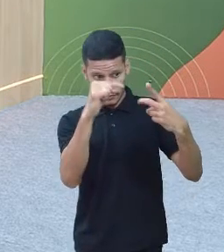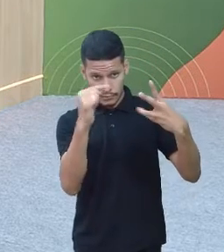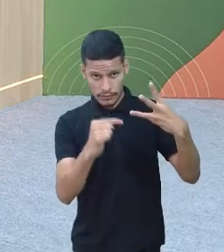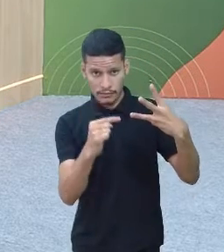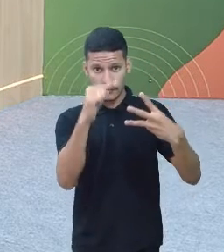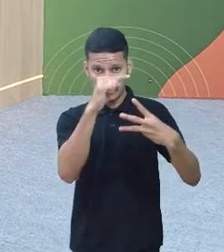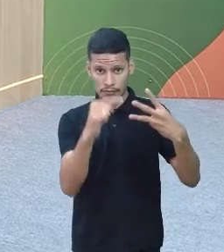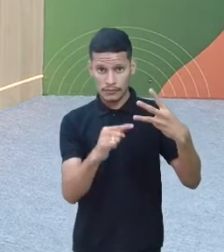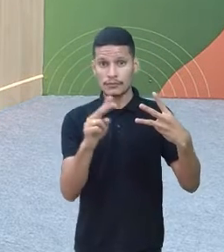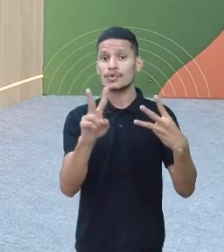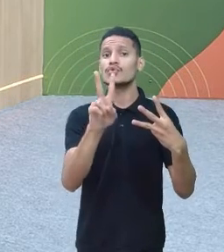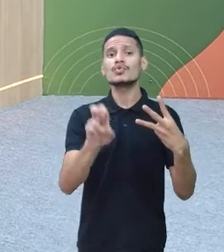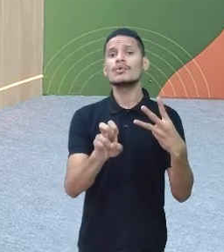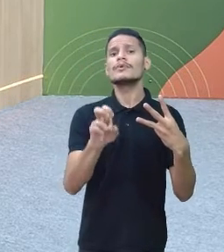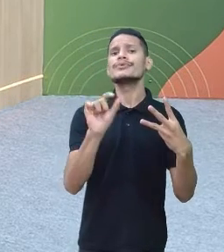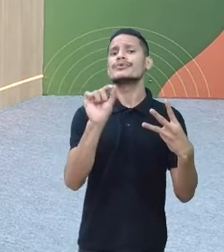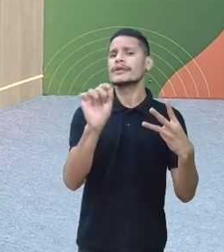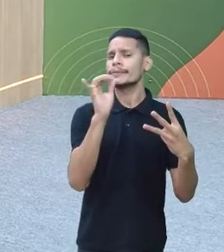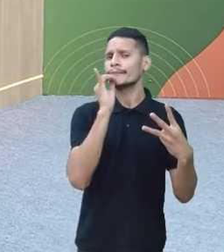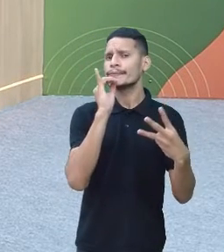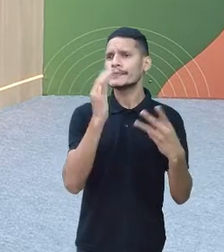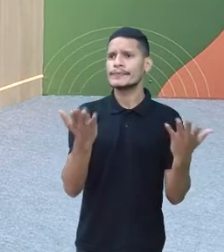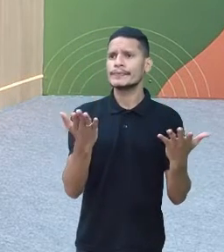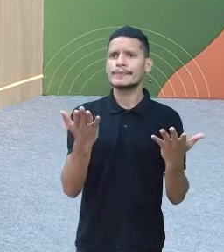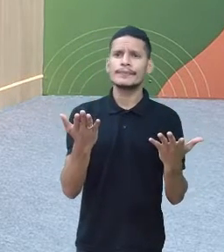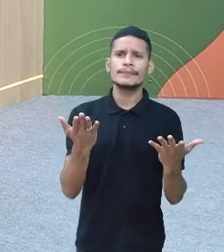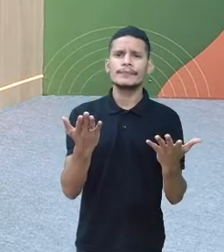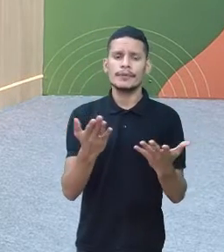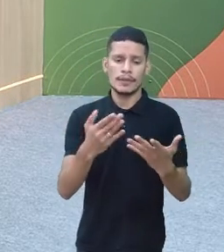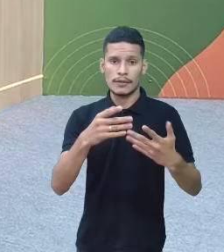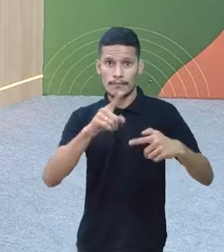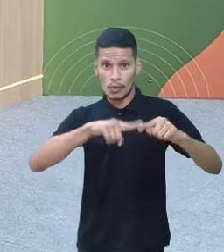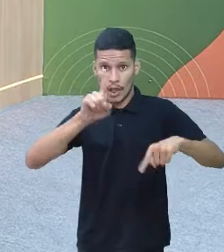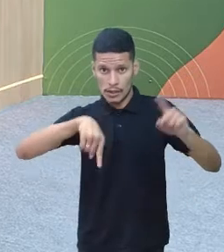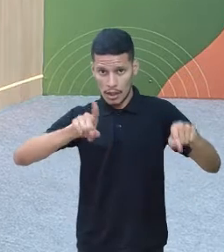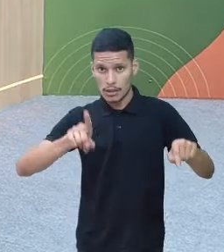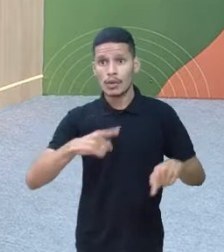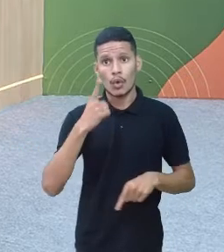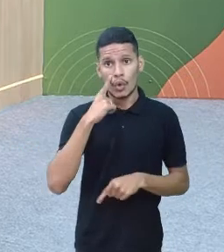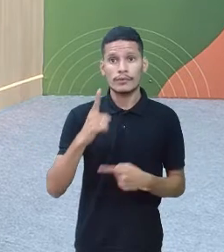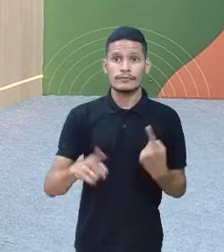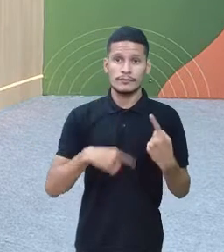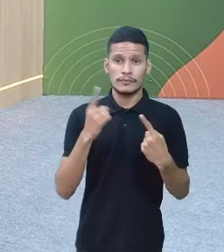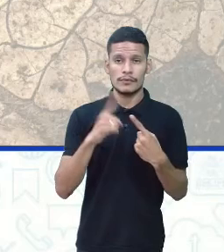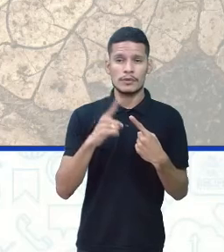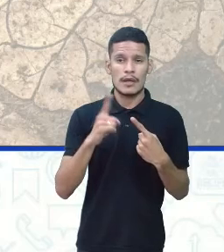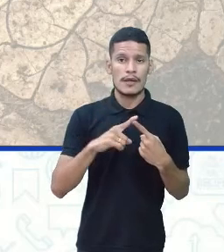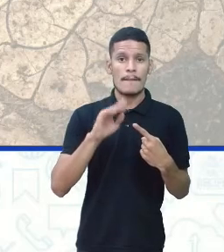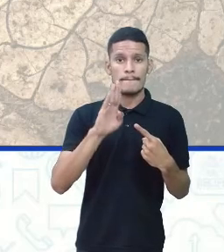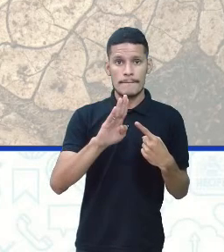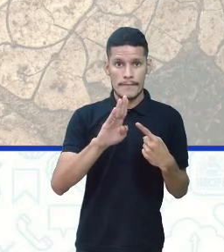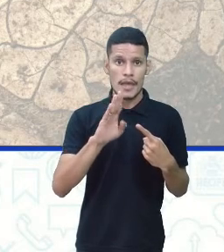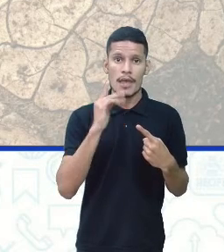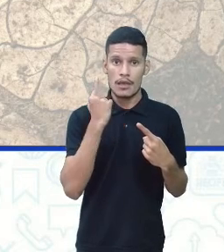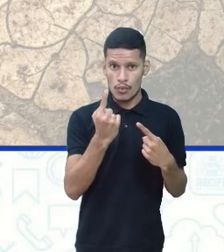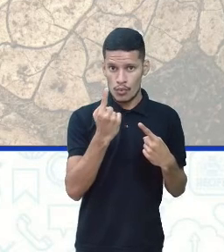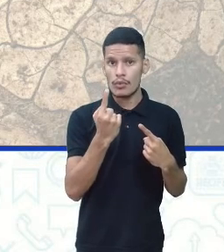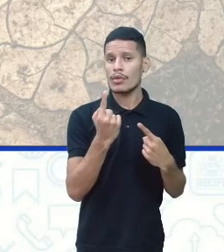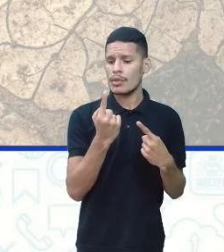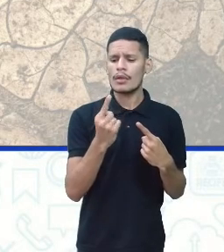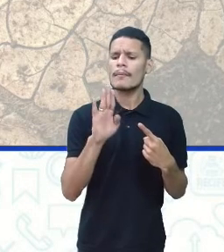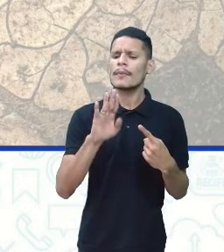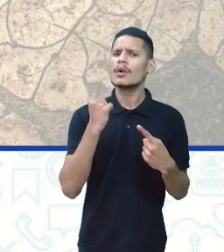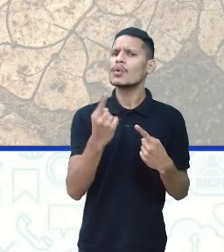acerca dessa modalidade, né? A gente tem a categoria